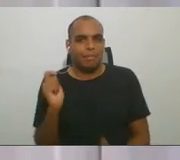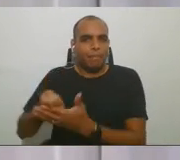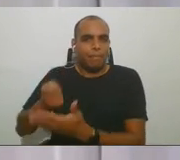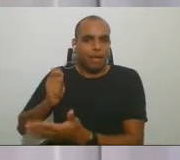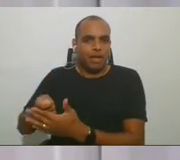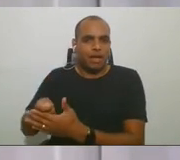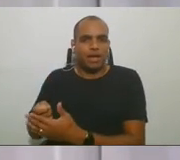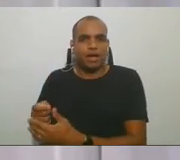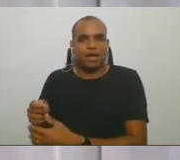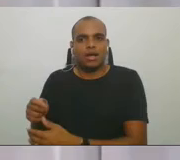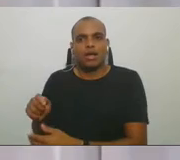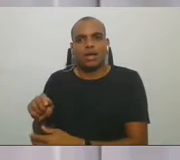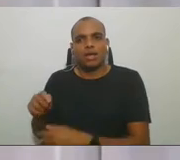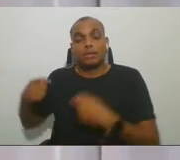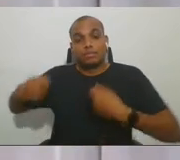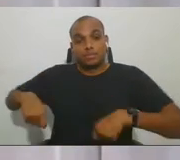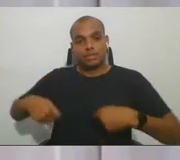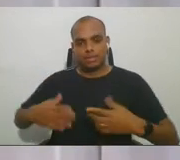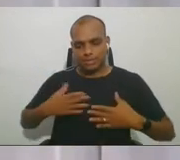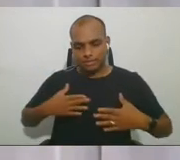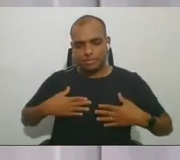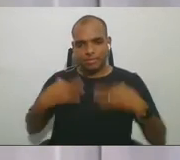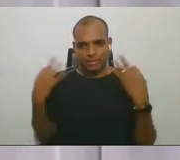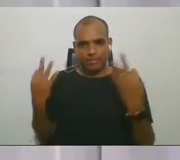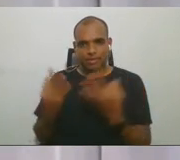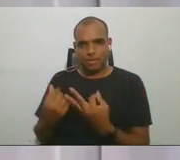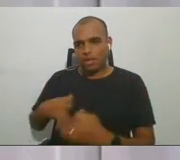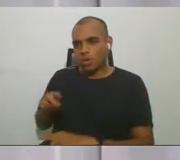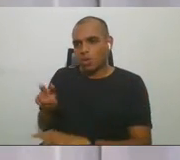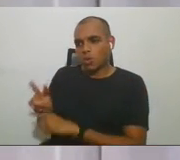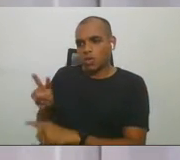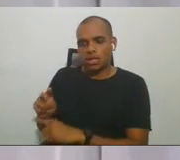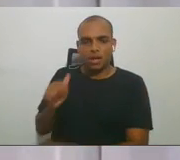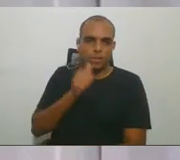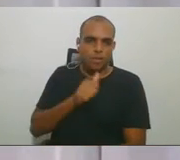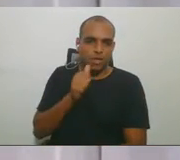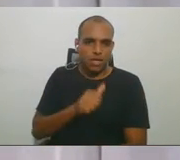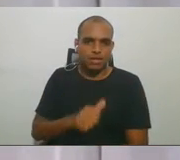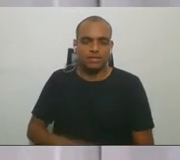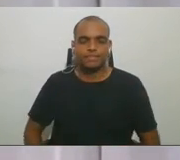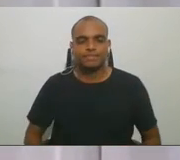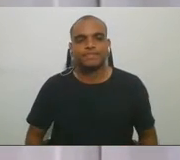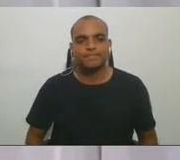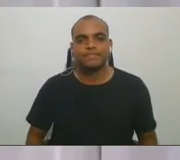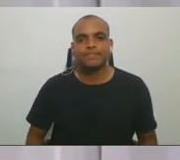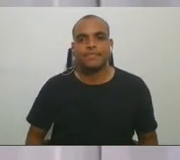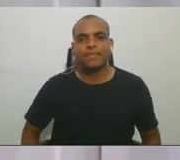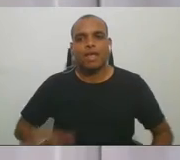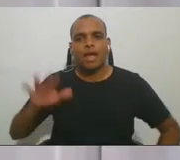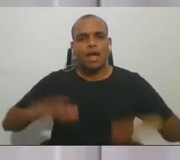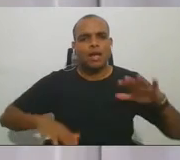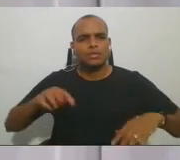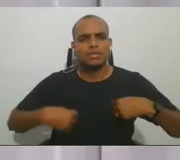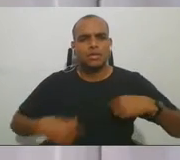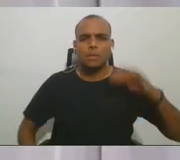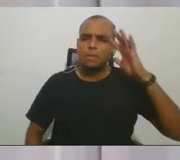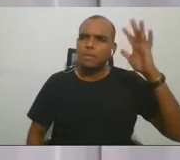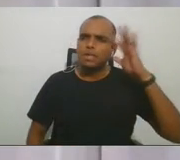depende dos cuidados das mulheres. Para terminar de dizer que às vezes eu penso que seria o mundo,